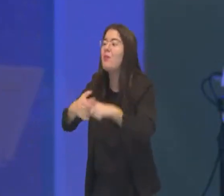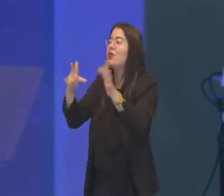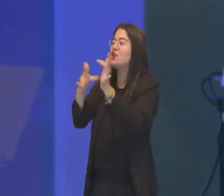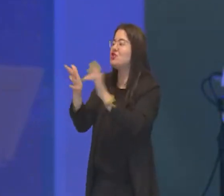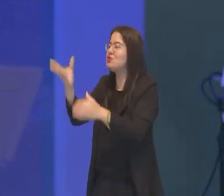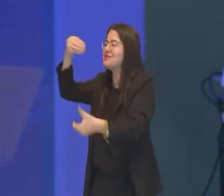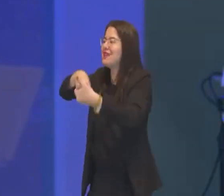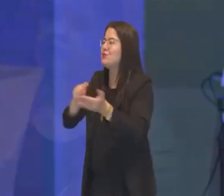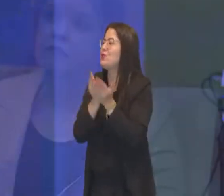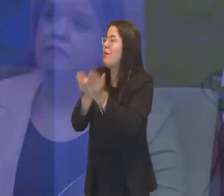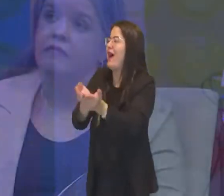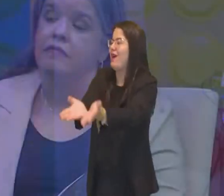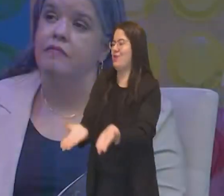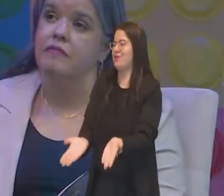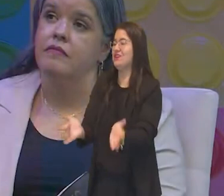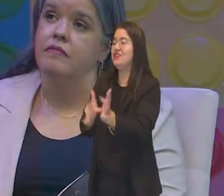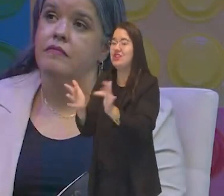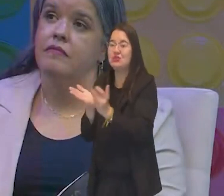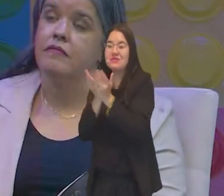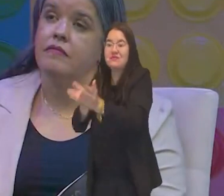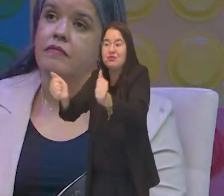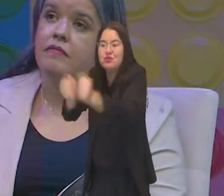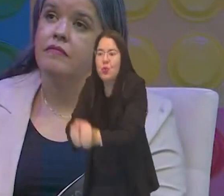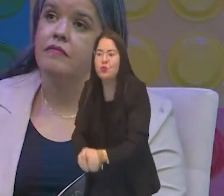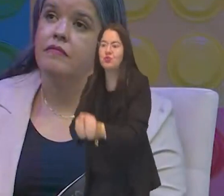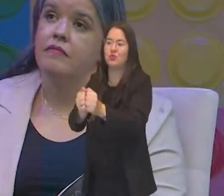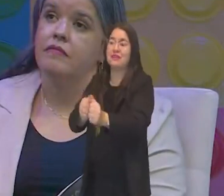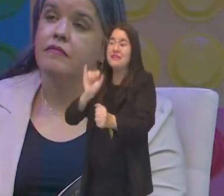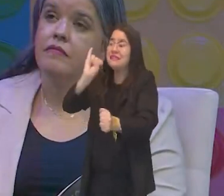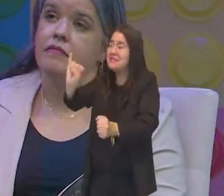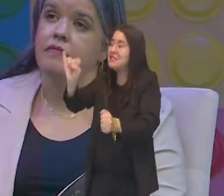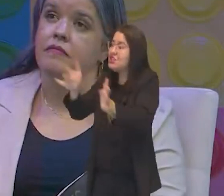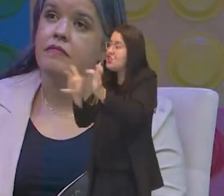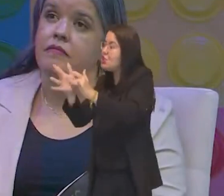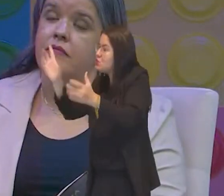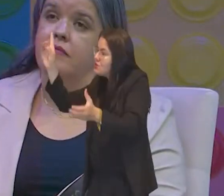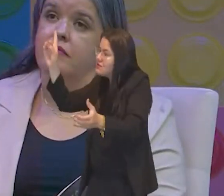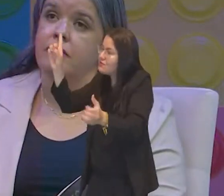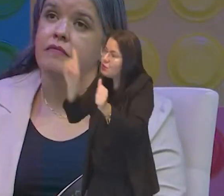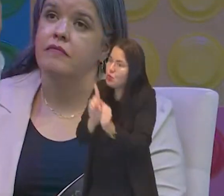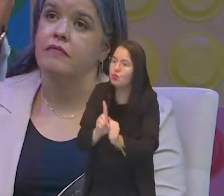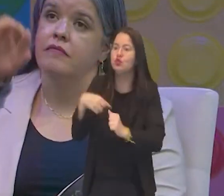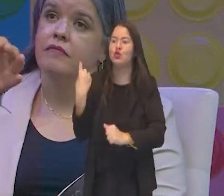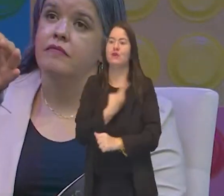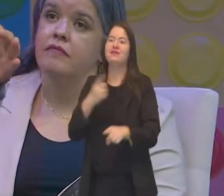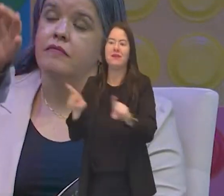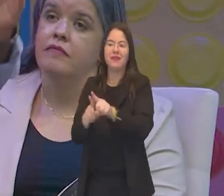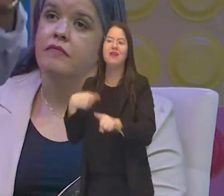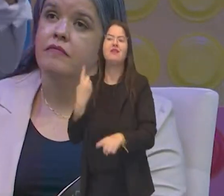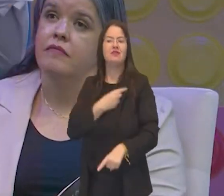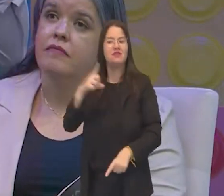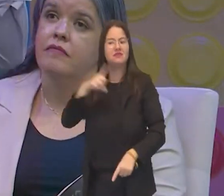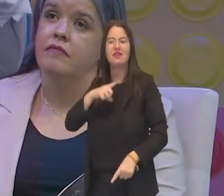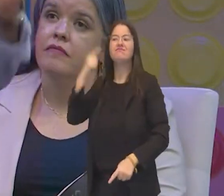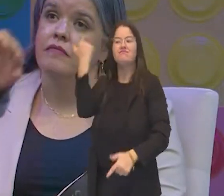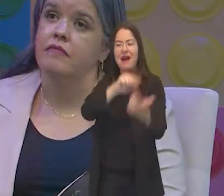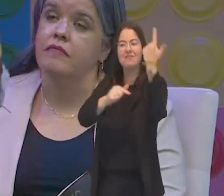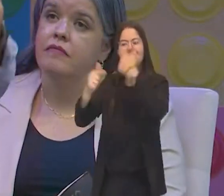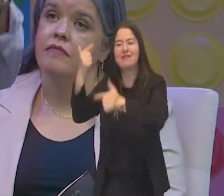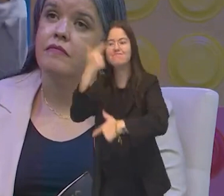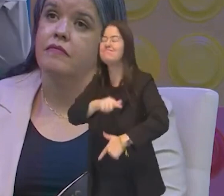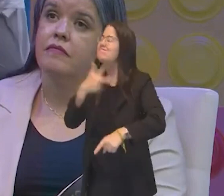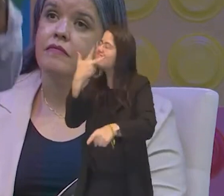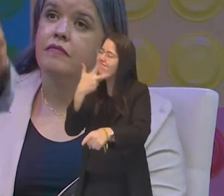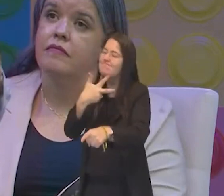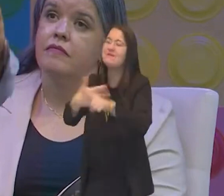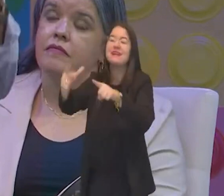no barco. Jesus estava com eles. E se Jesus está com a gente tem essa